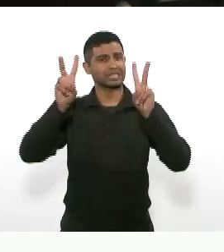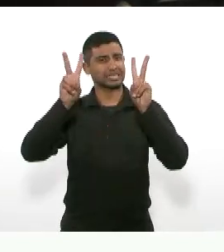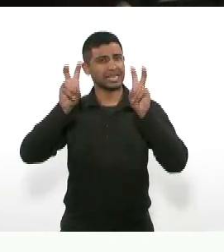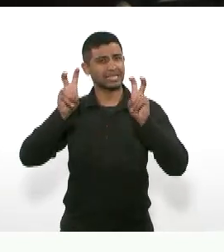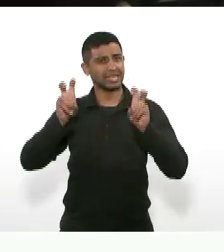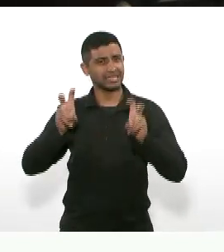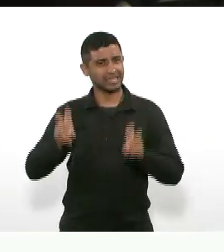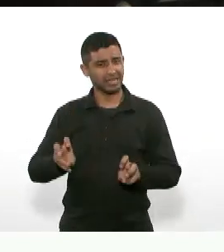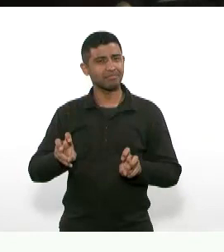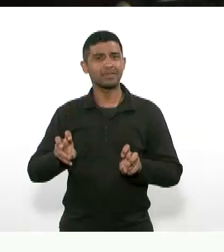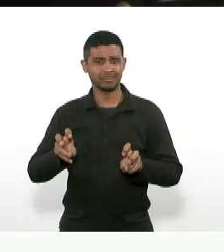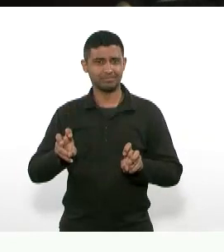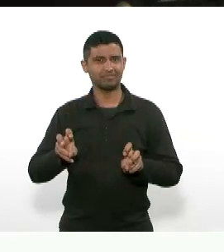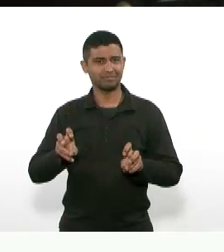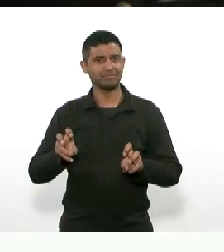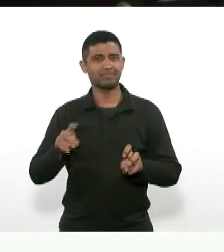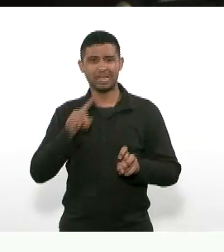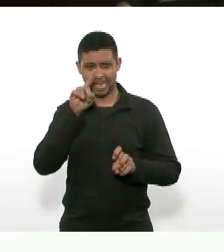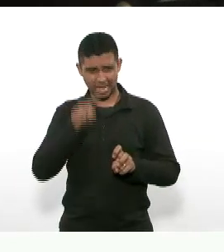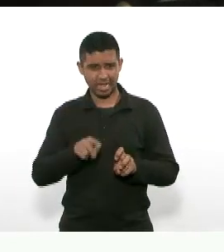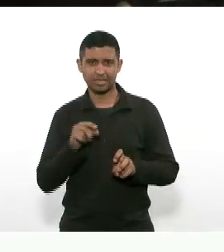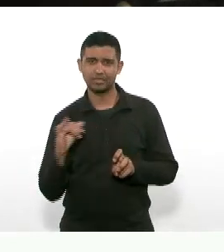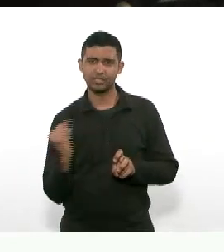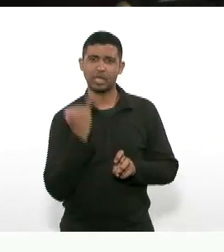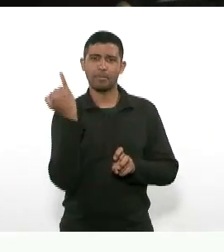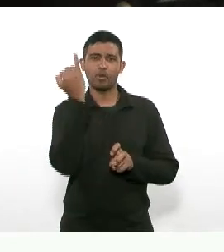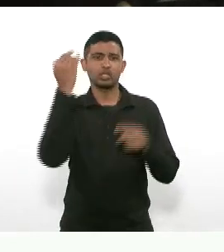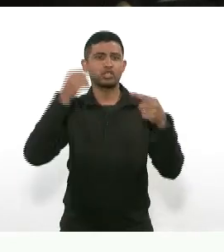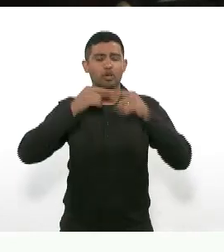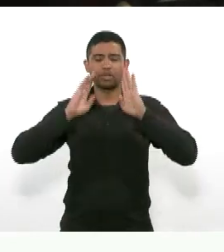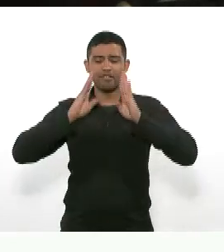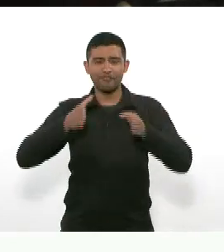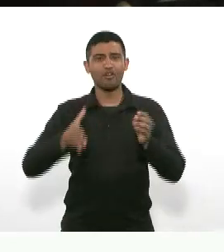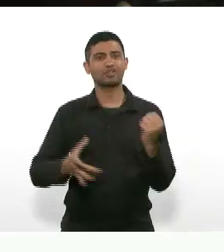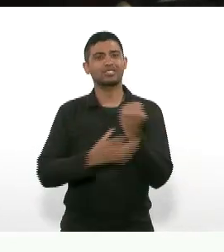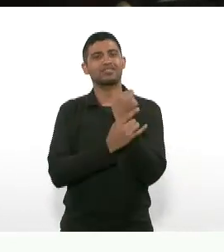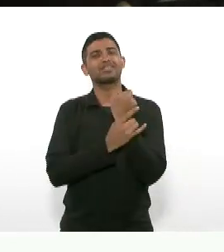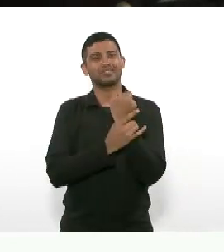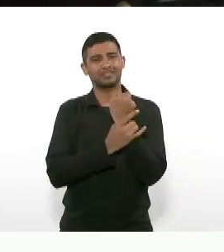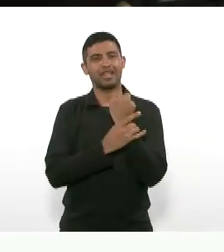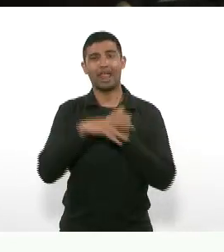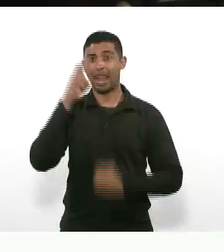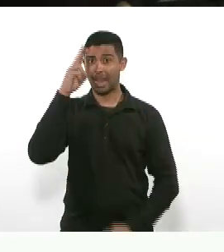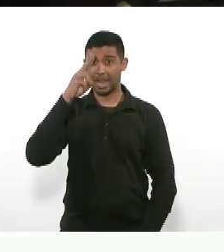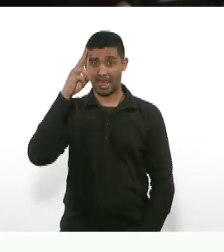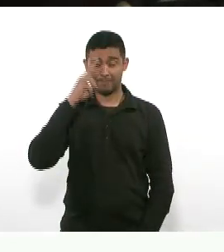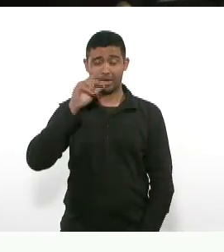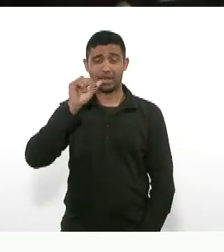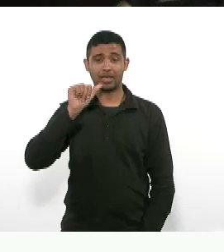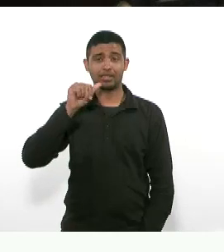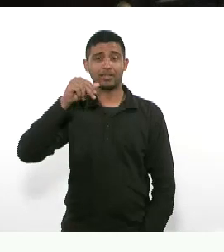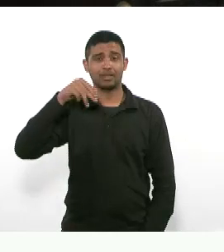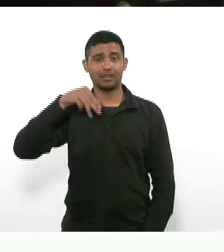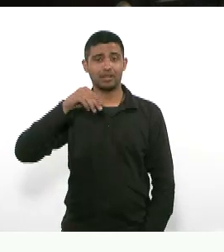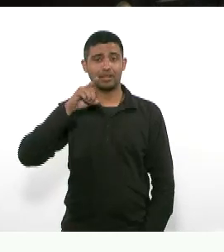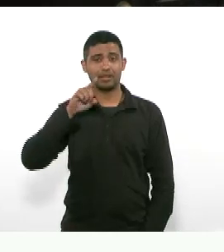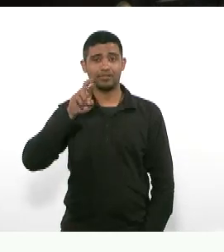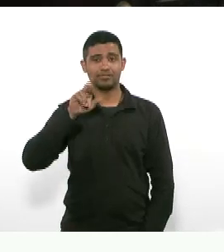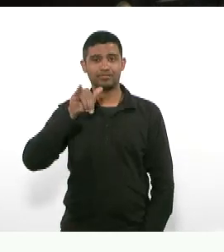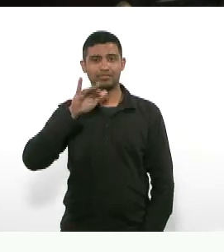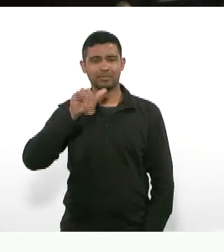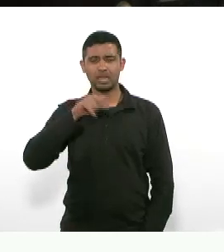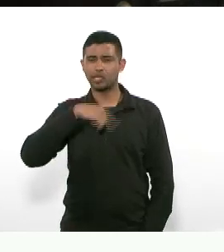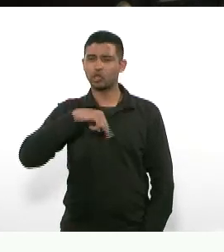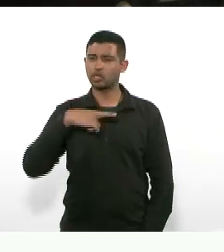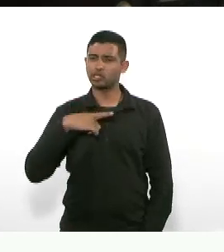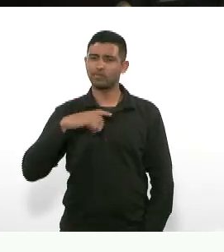de relevância na questão da segurança. Lembra aqui, doutora Andréia, que tivemos a oportunidade